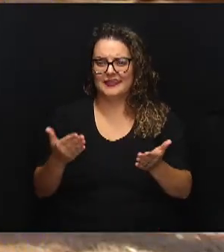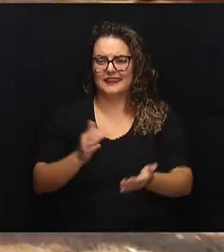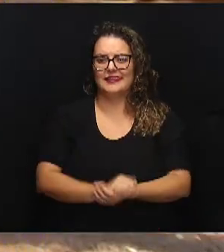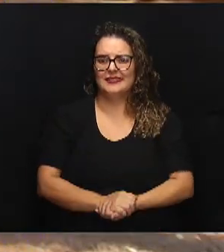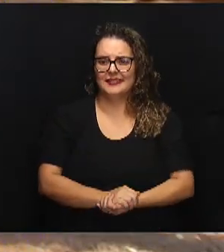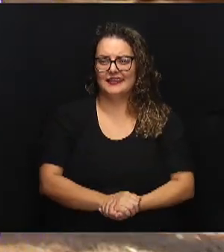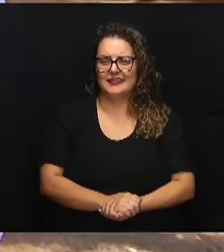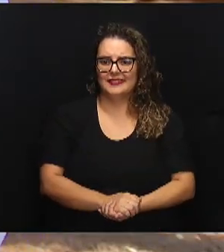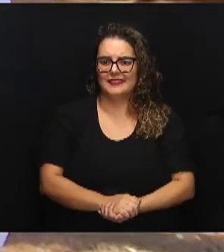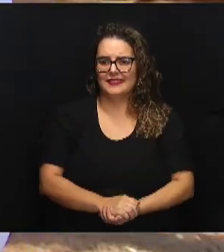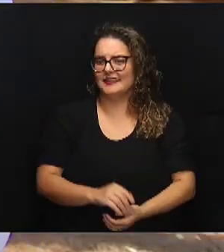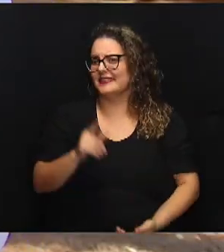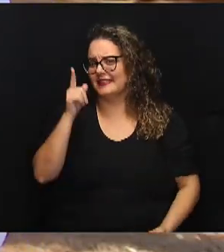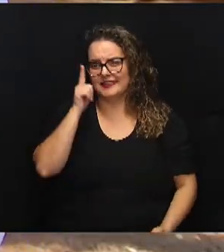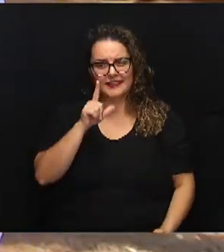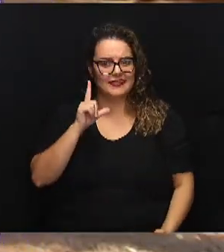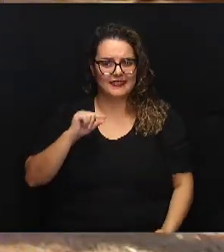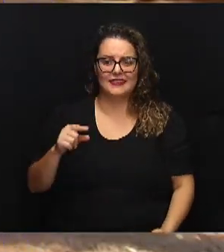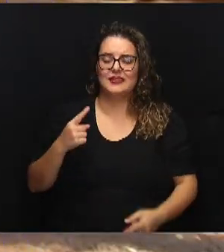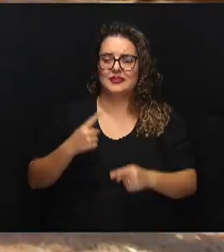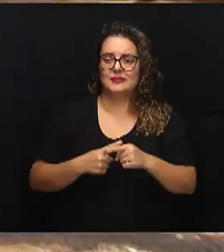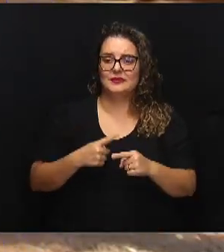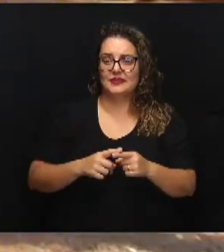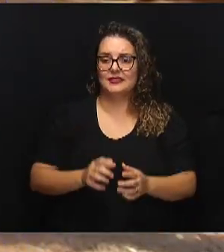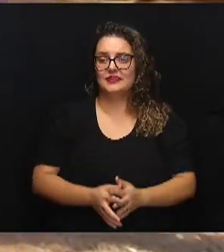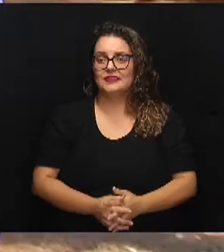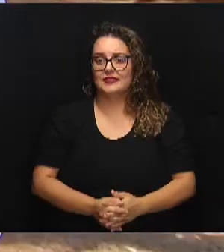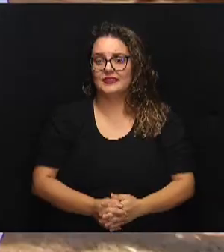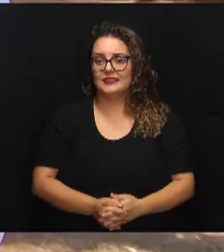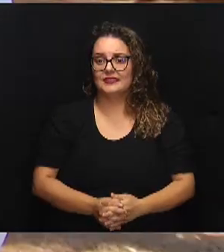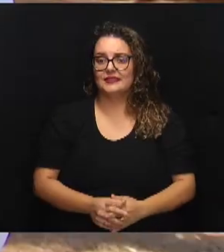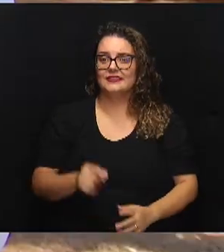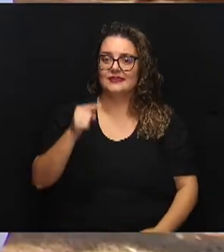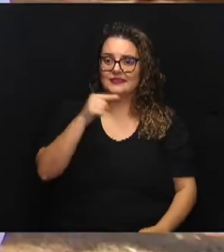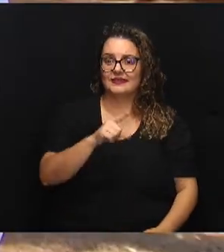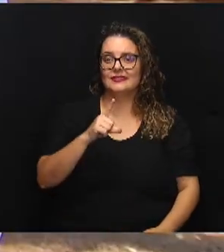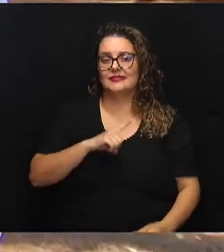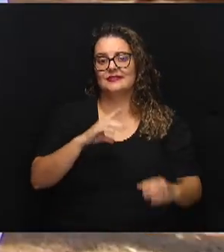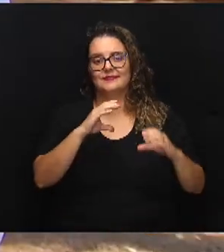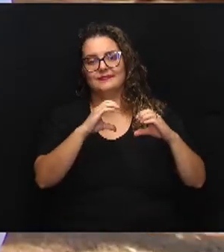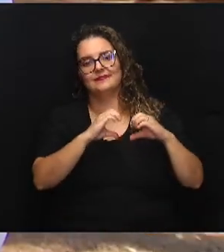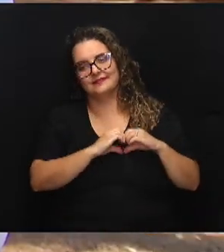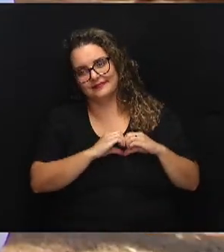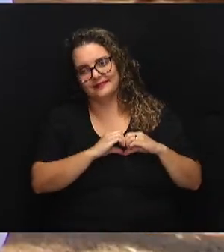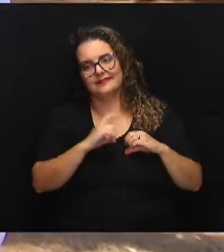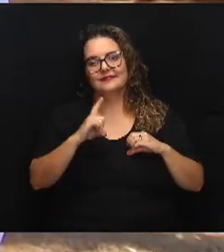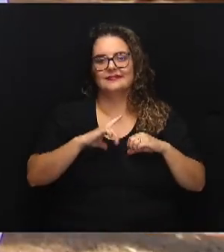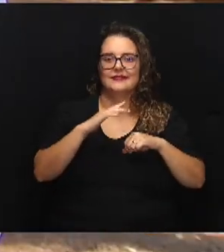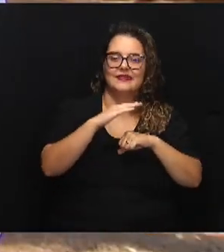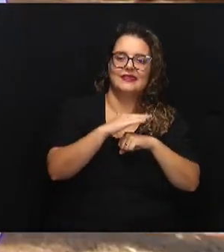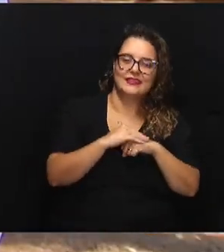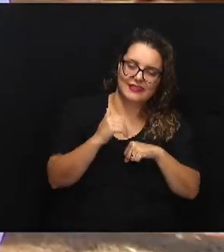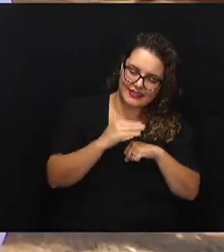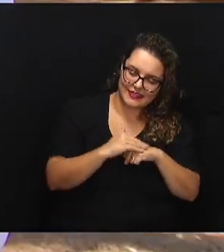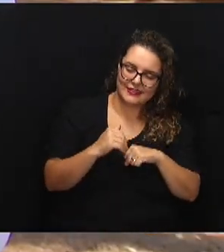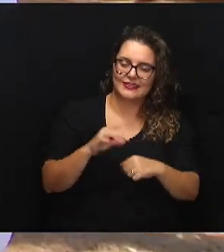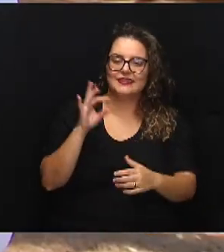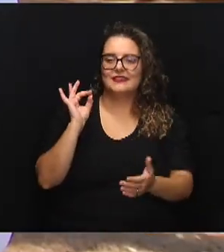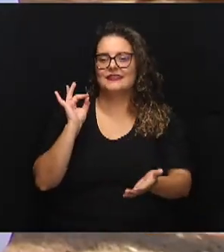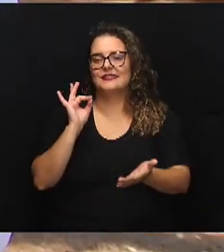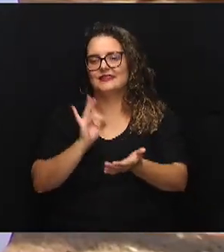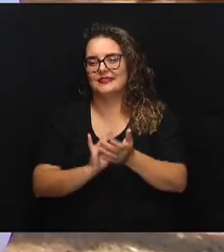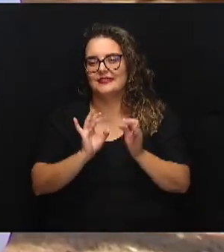não consegui sair de lá. Por quê? Porque lá tem amor, porque lá tem carinho, porque lá realmente